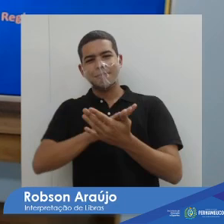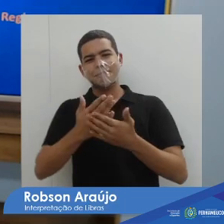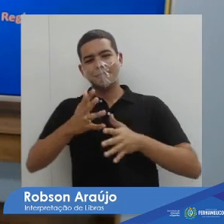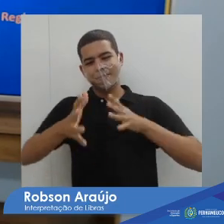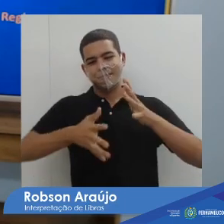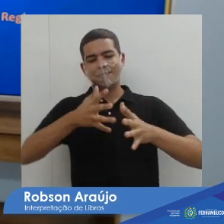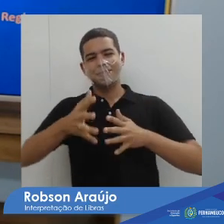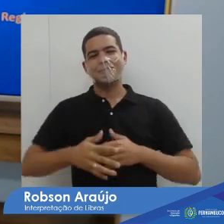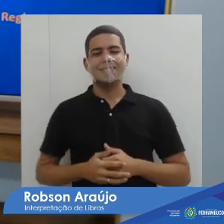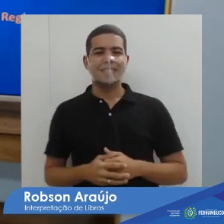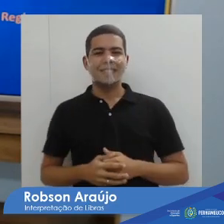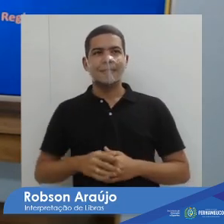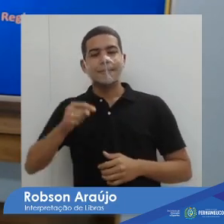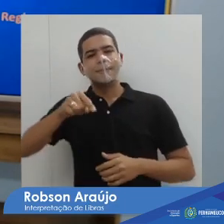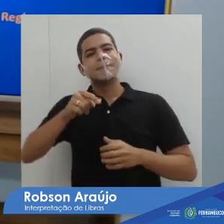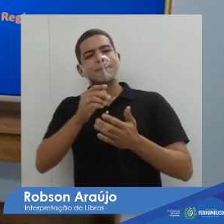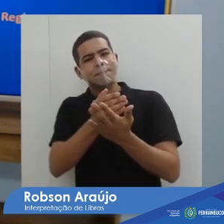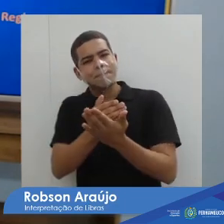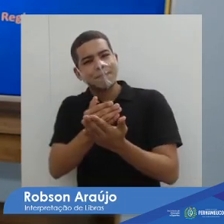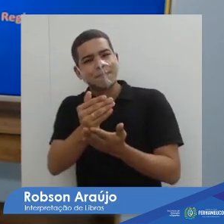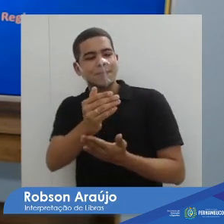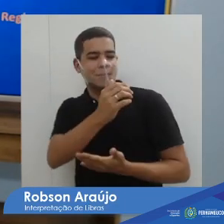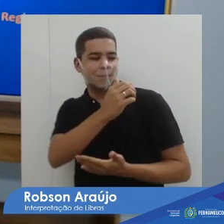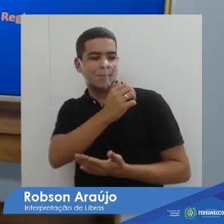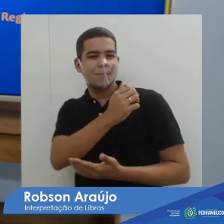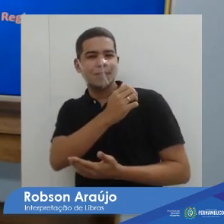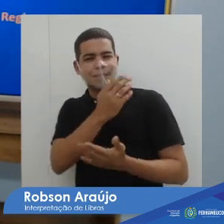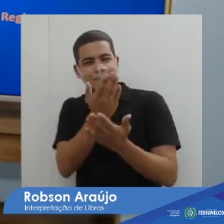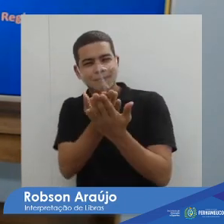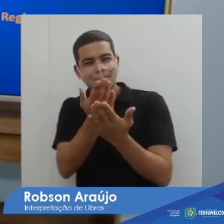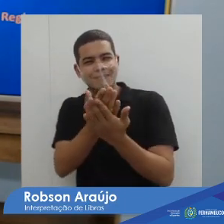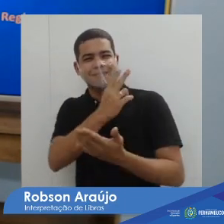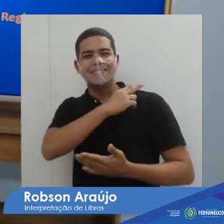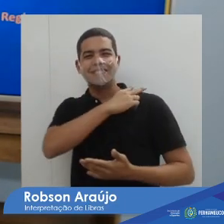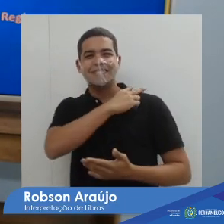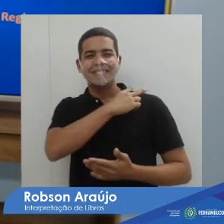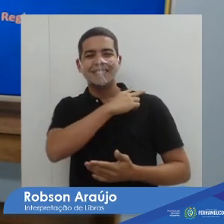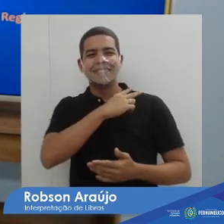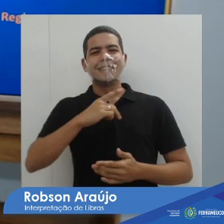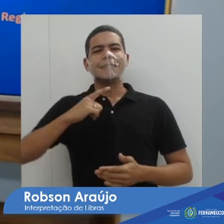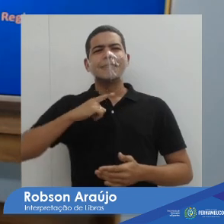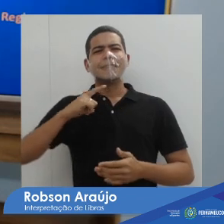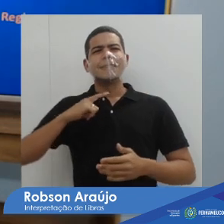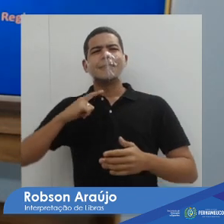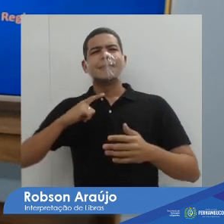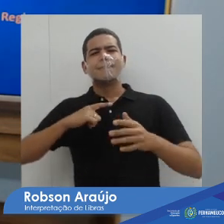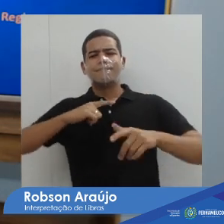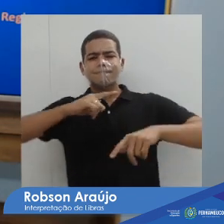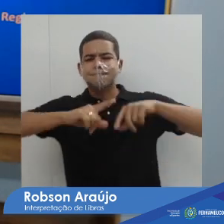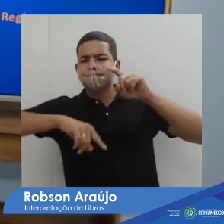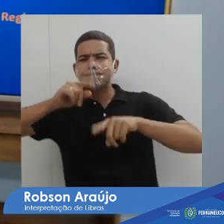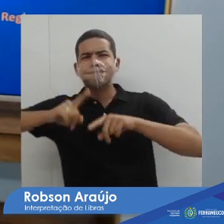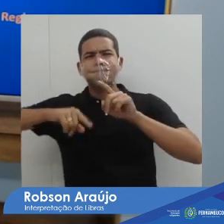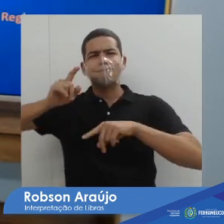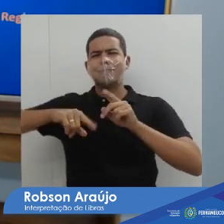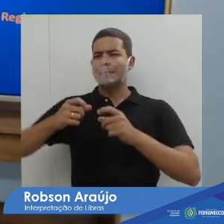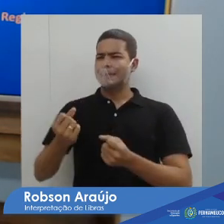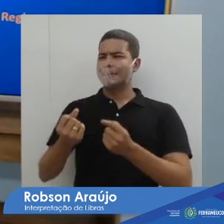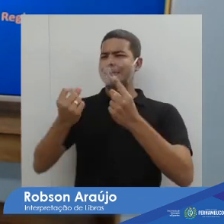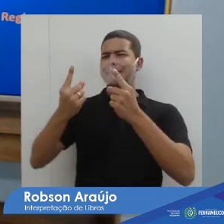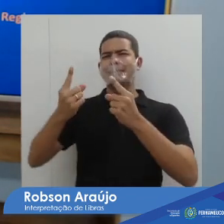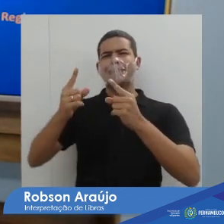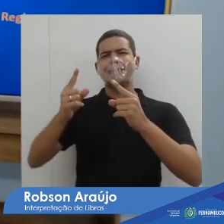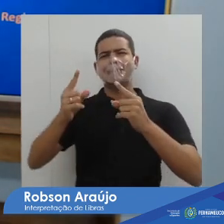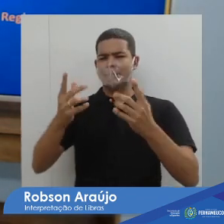Gente, vamos começar a aula agora do segundo ano, não vamos perder tempo não. O olhar sociológico, o processo de desnaturalização e estranhamento da realidade. A gente já